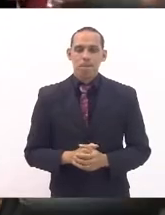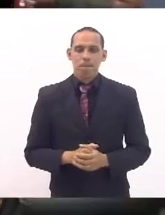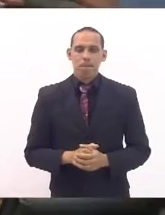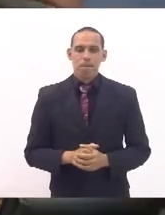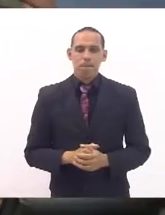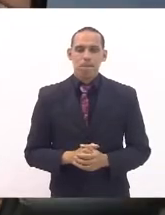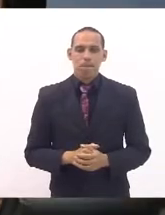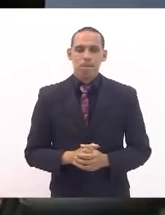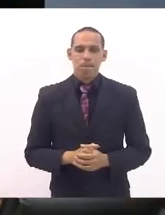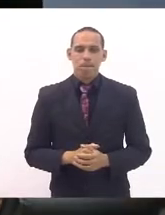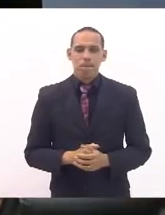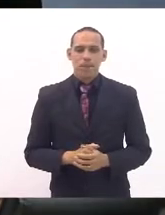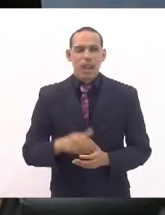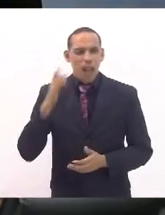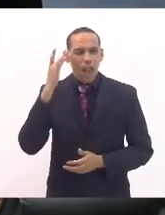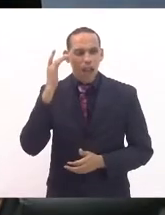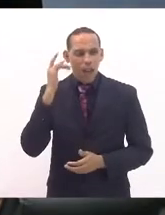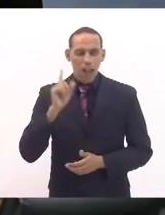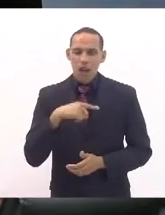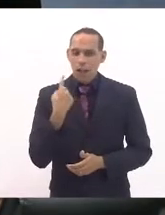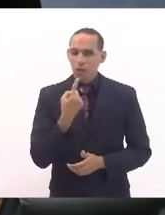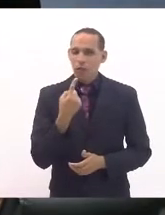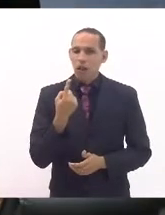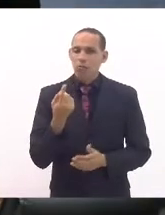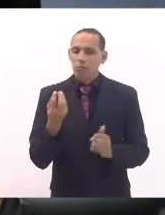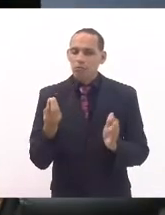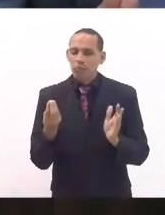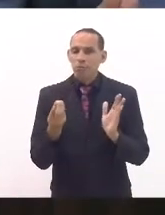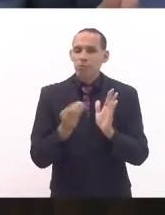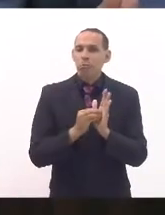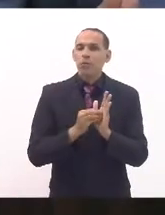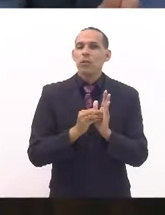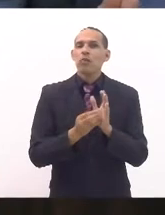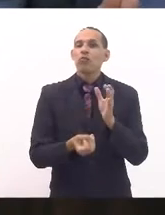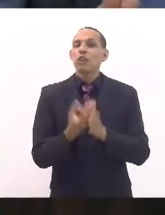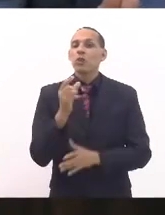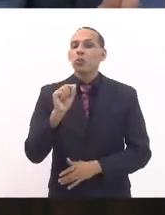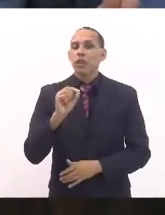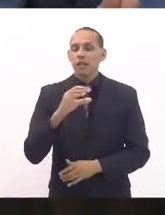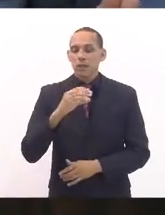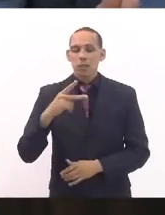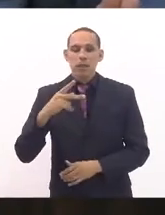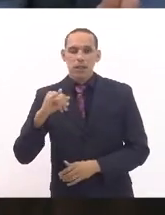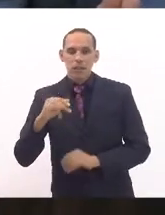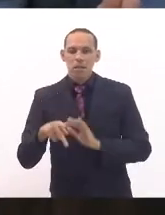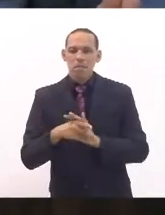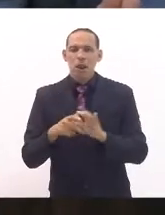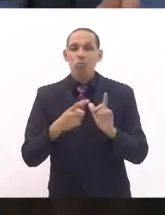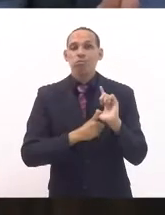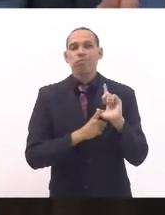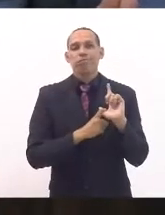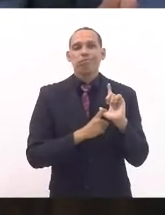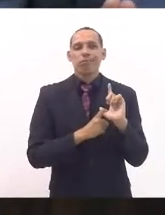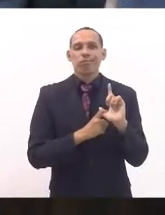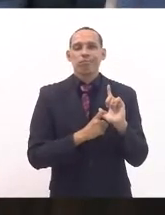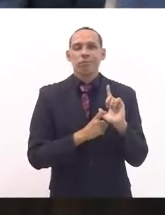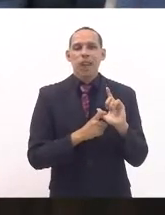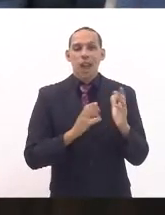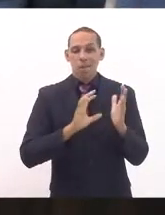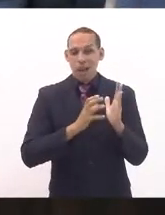nós, no dia de amanhã, vamos estar instalando a CPI da dívida. Nem todos os